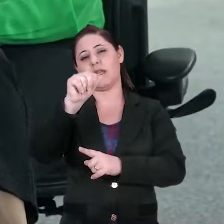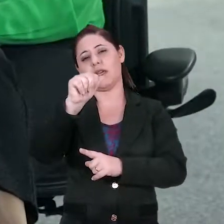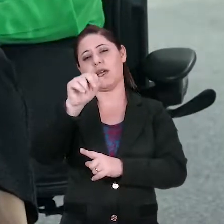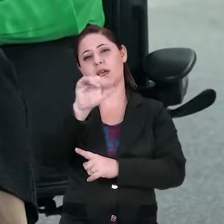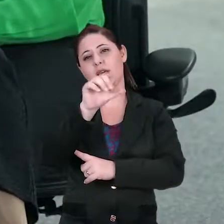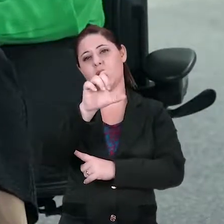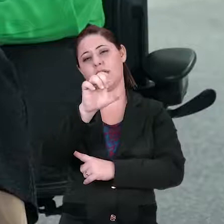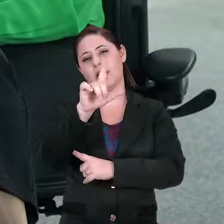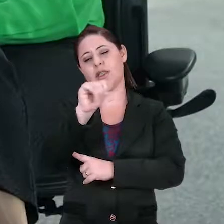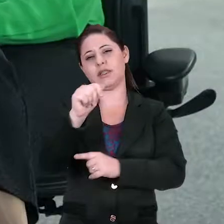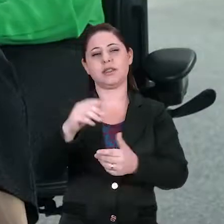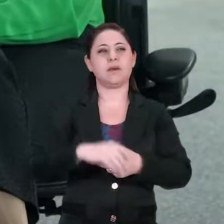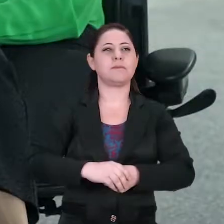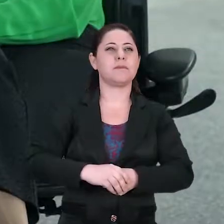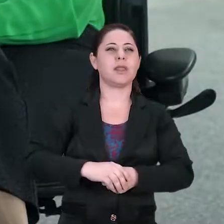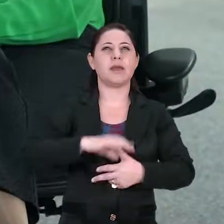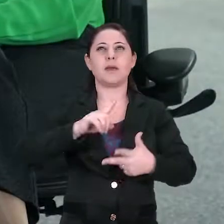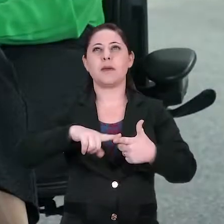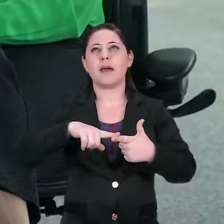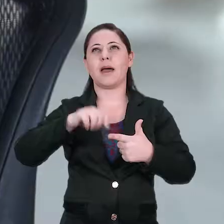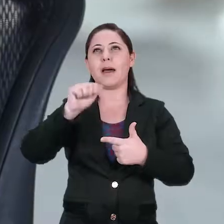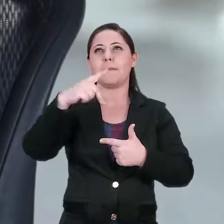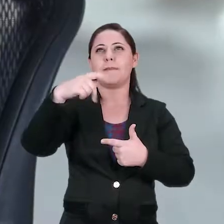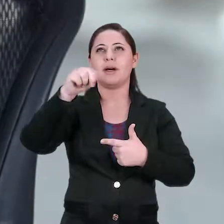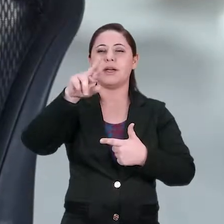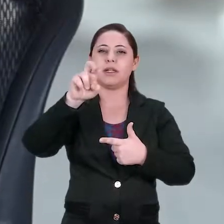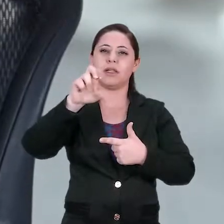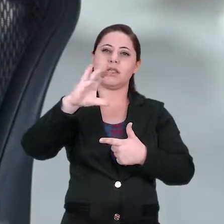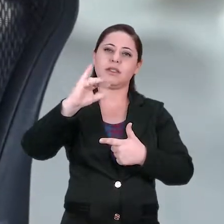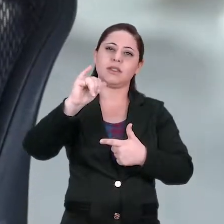dessa época. Mas tem outras, a Aparecida